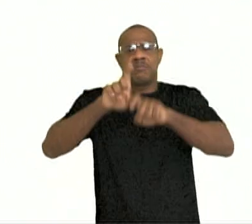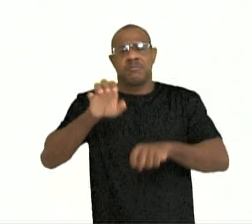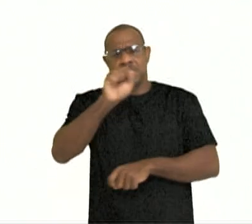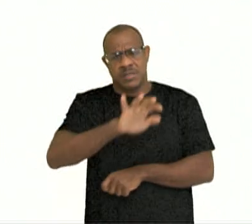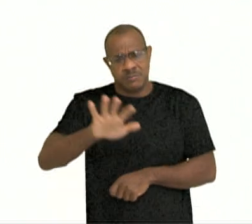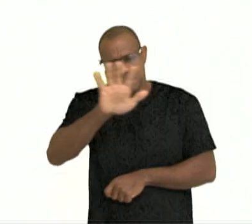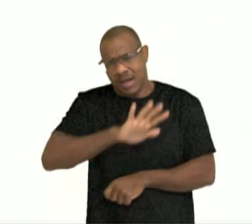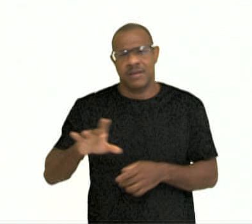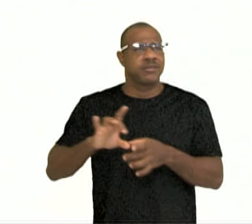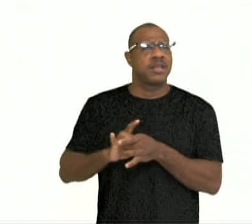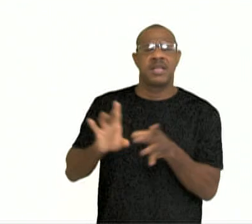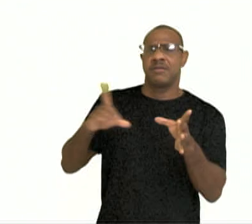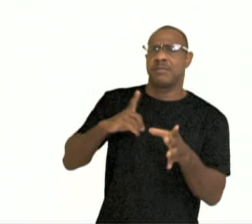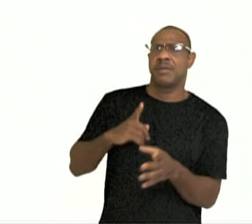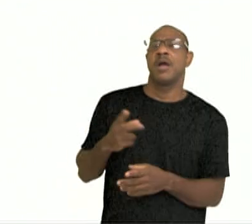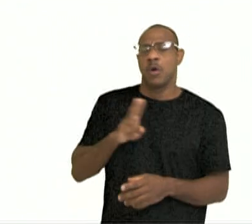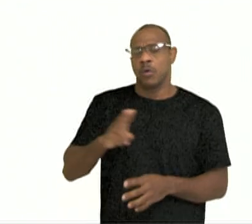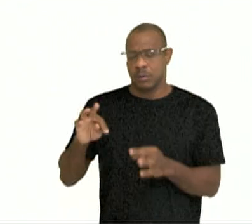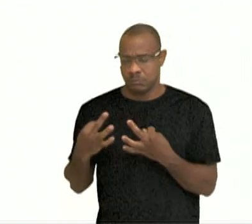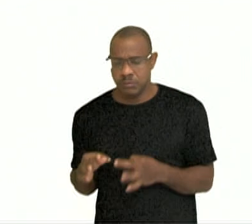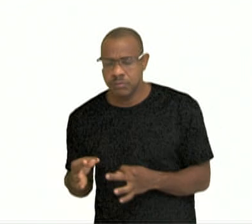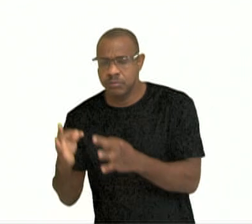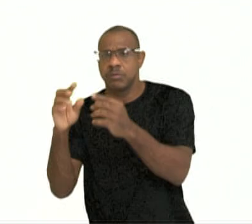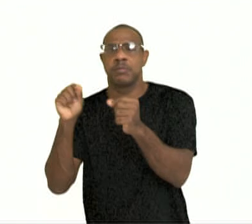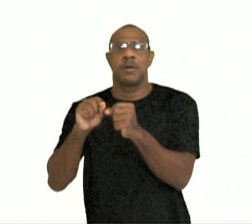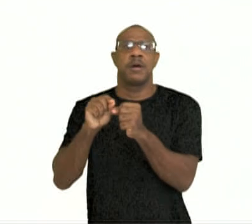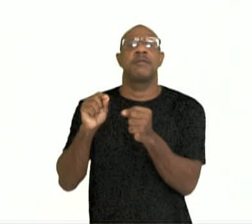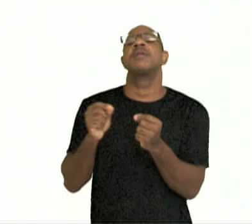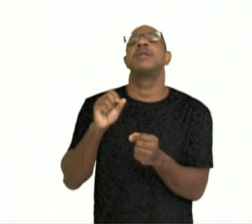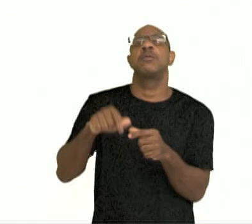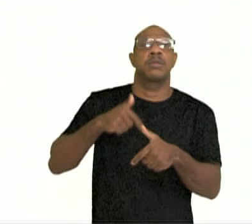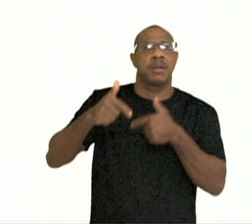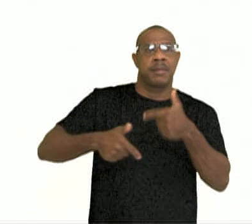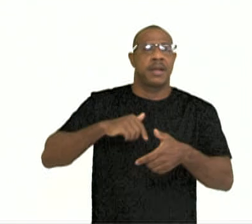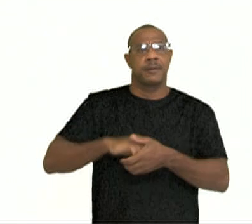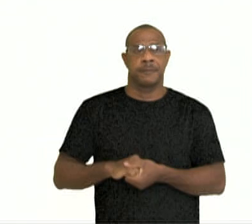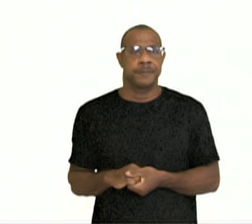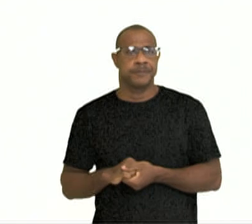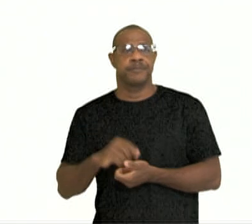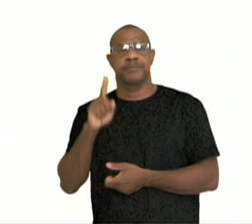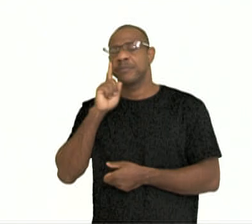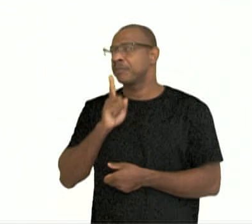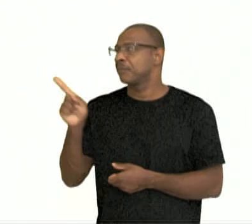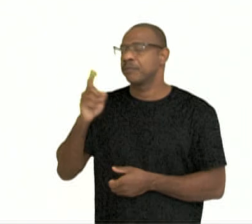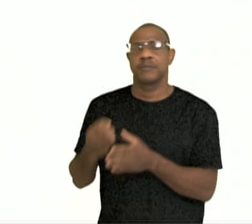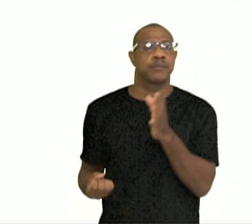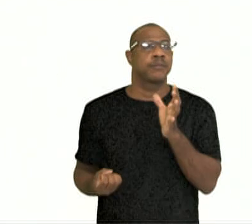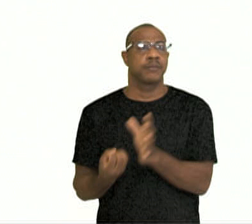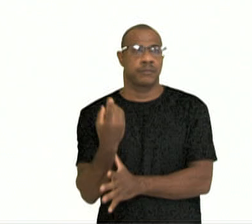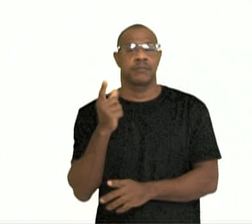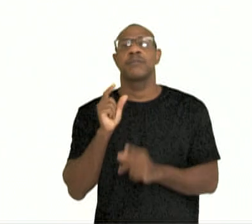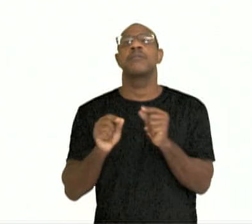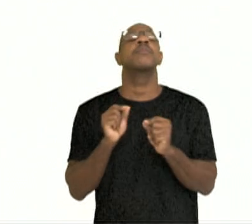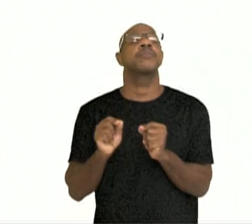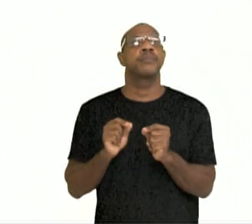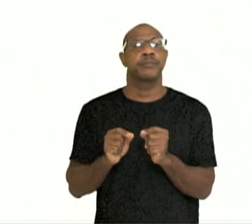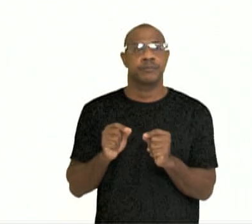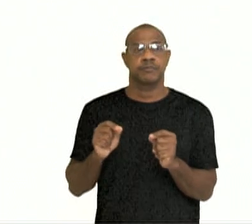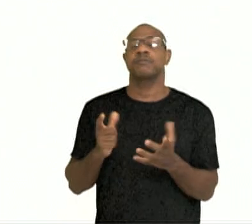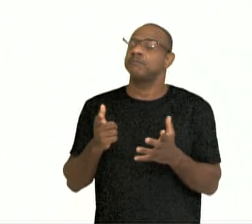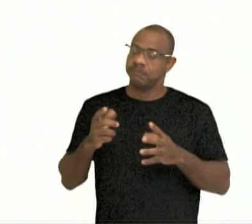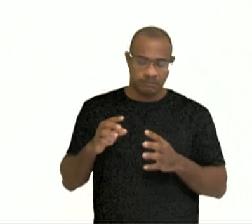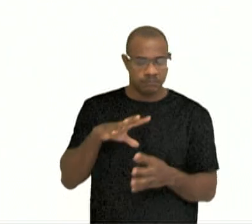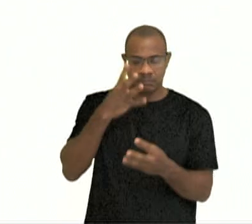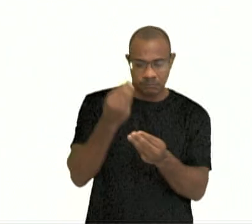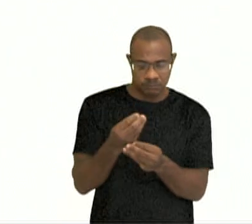usam tecnologias para criar suas obras. Compreender esse mundo de criações que envolve a arte e as